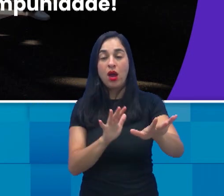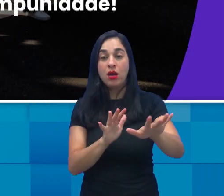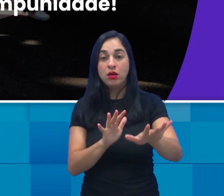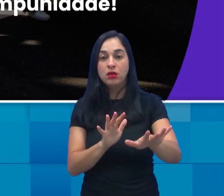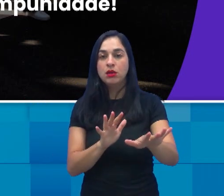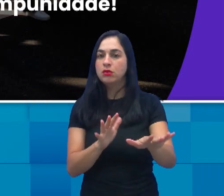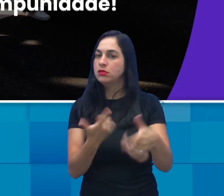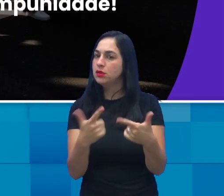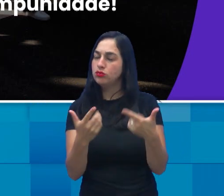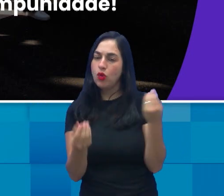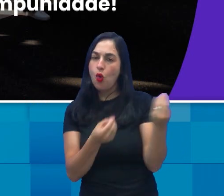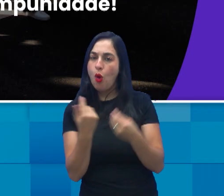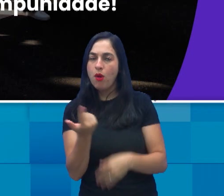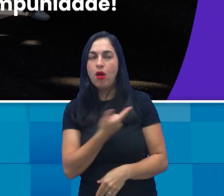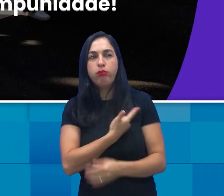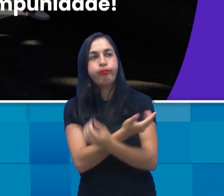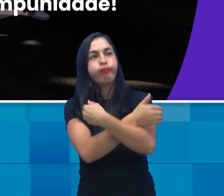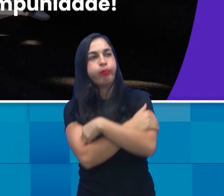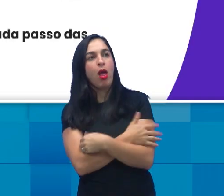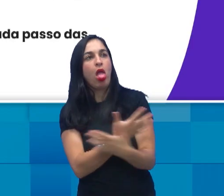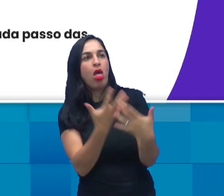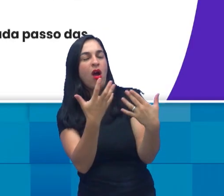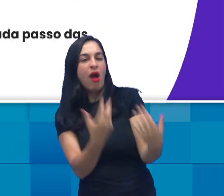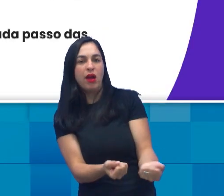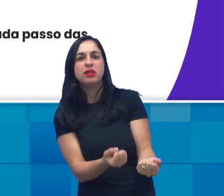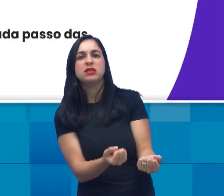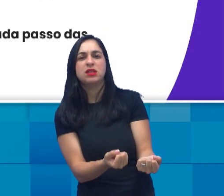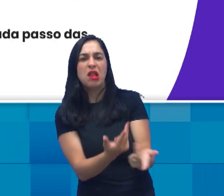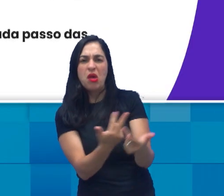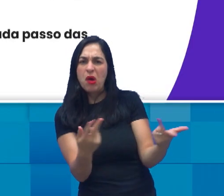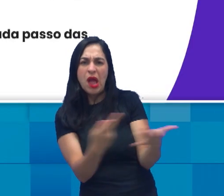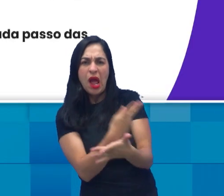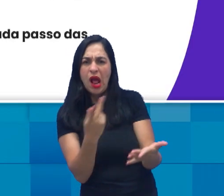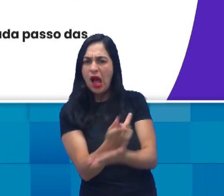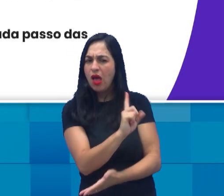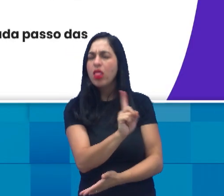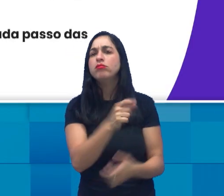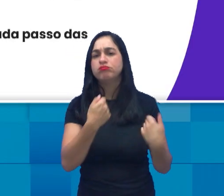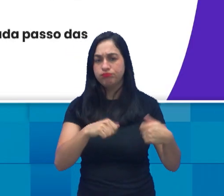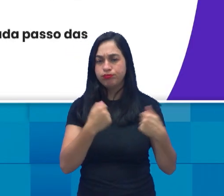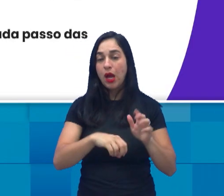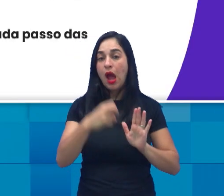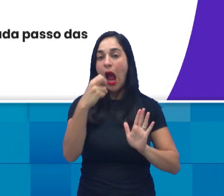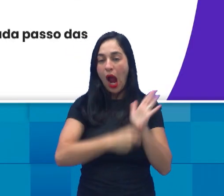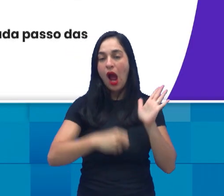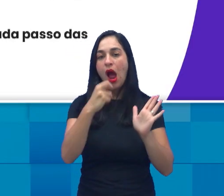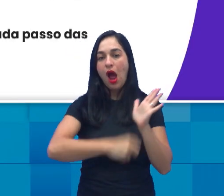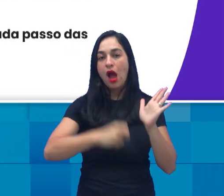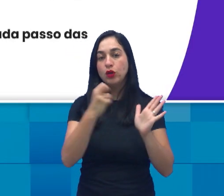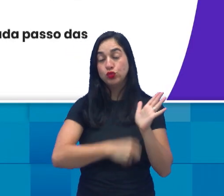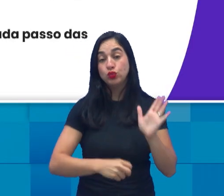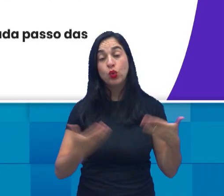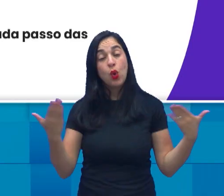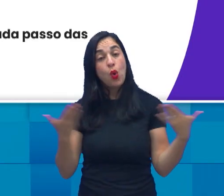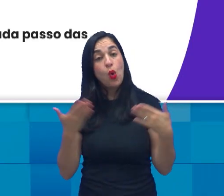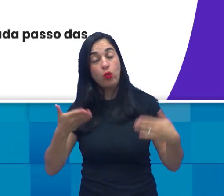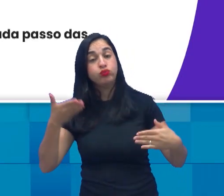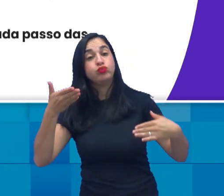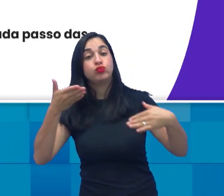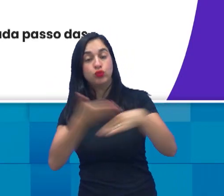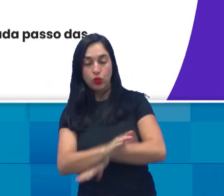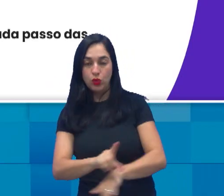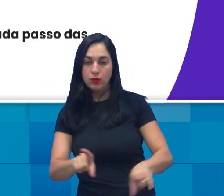acadêmico for palco de impunidade. Na Assembleia de hoje, esteve presente, e ontem